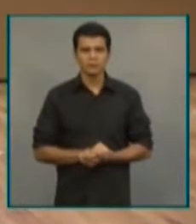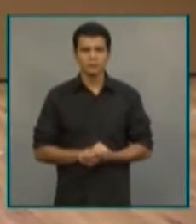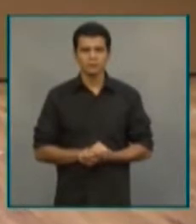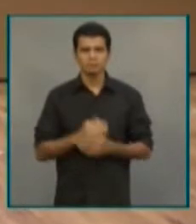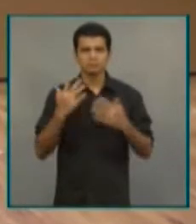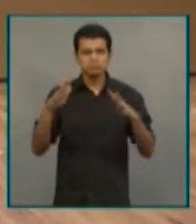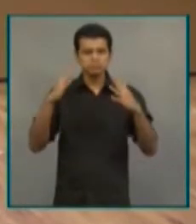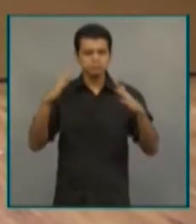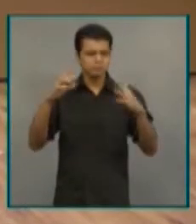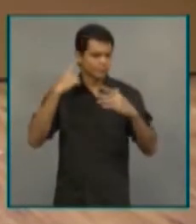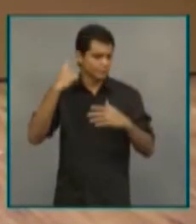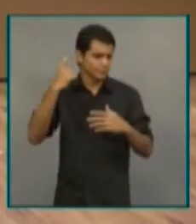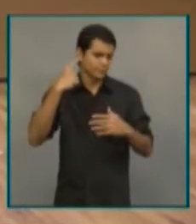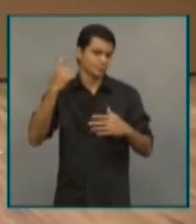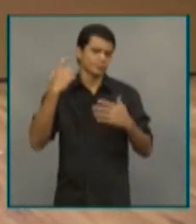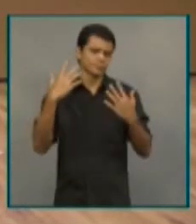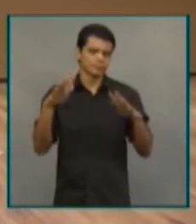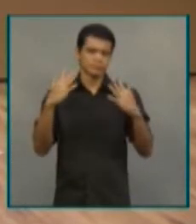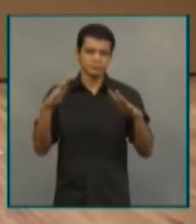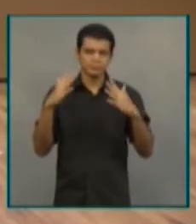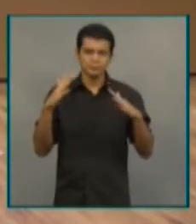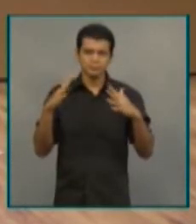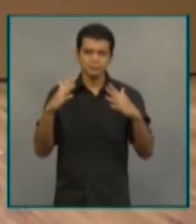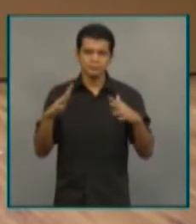Por gentileza.